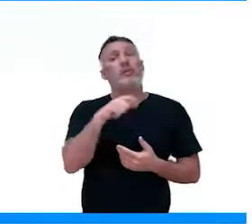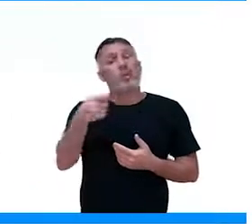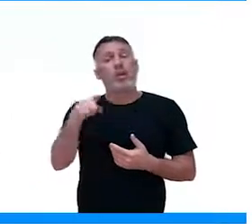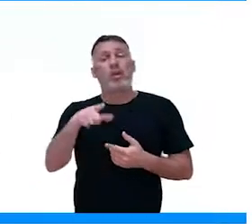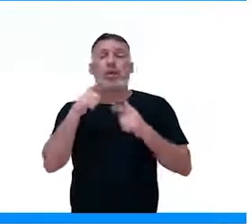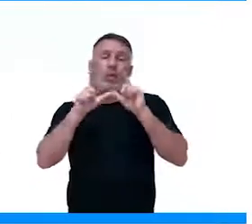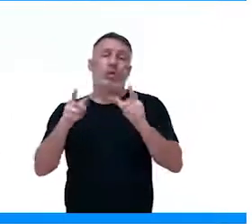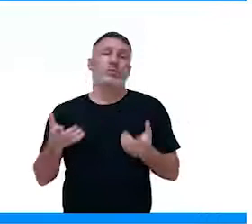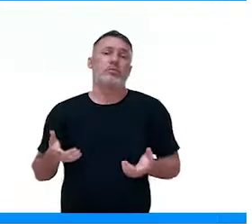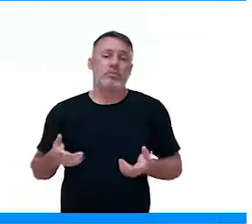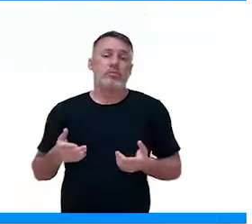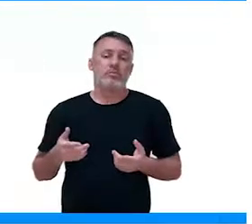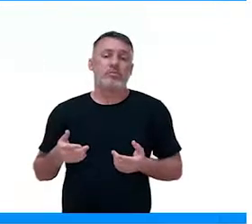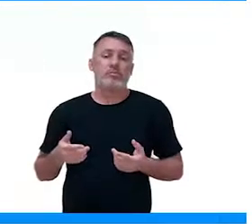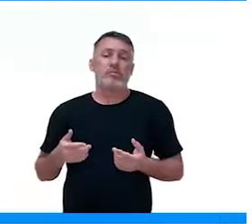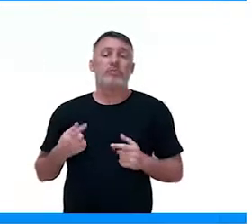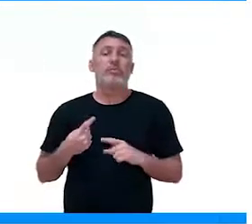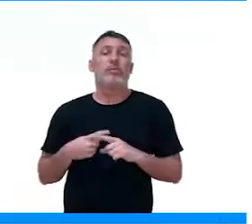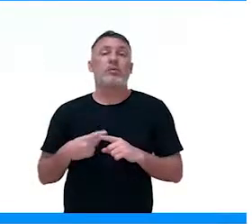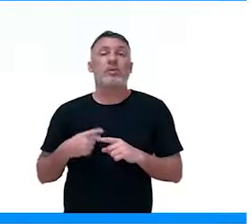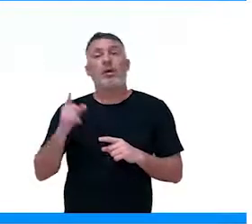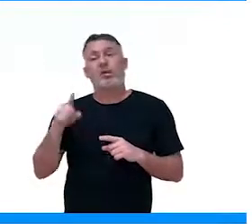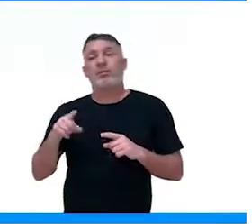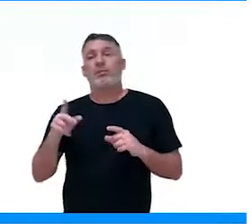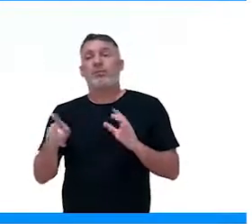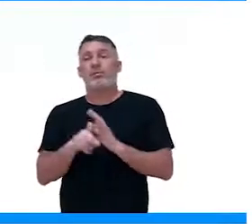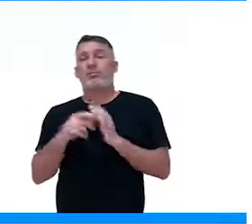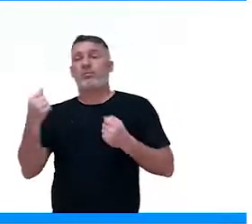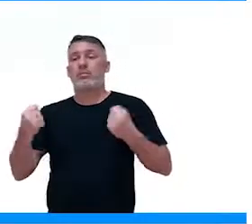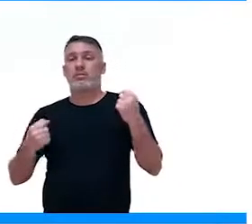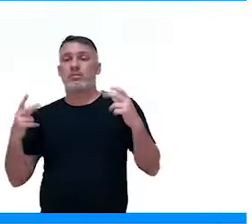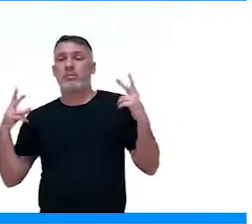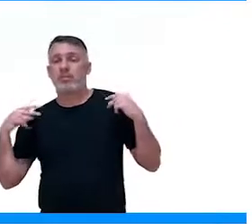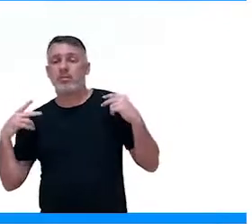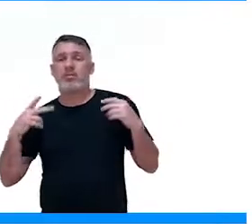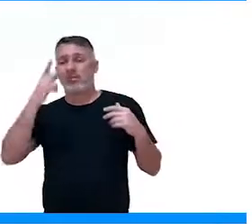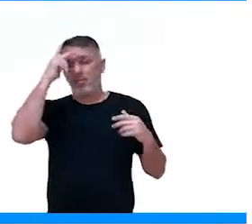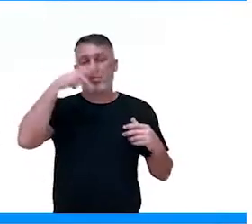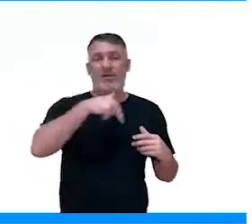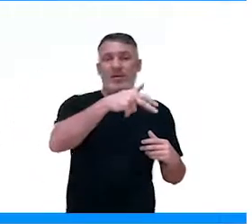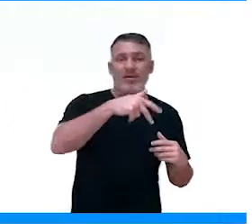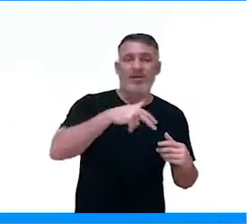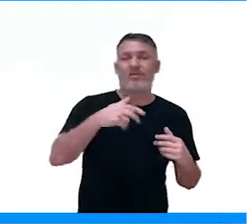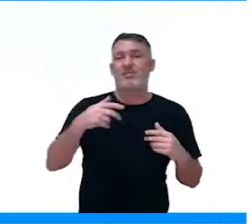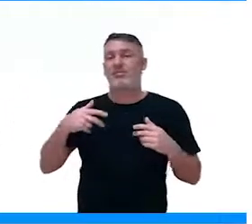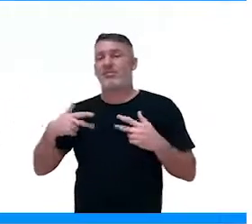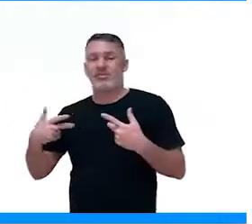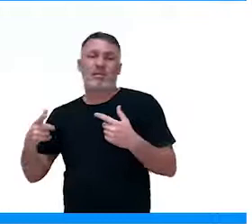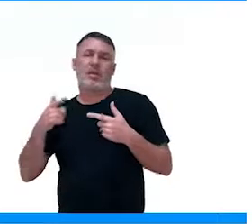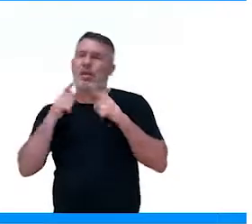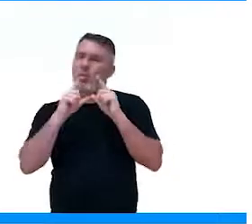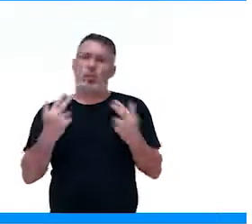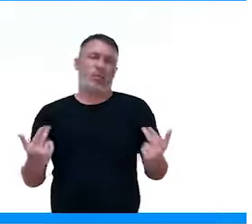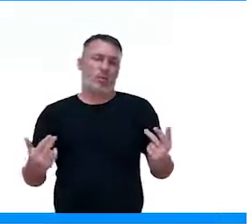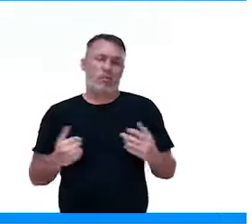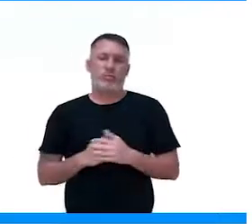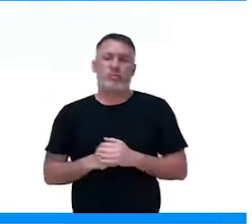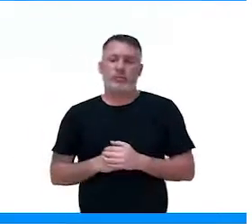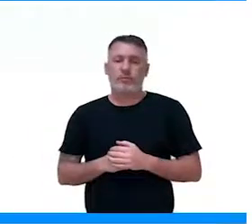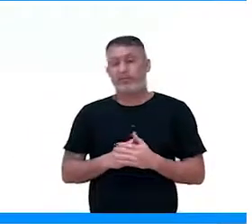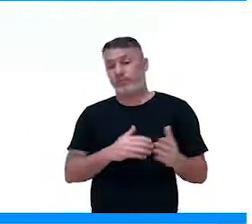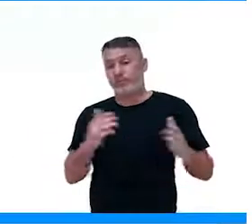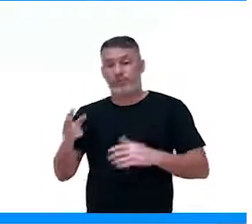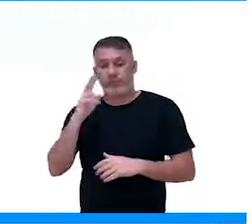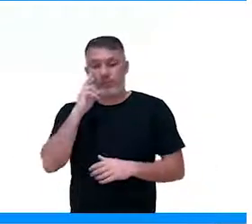uma linguagem, é uma forma de linguagem. De quem? De motoristas e de pedestres, mas é uma linguagem.